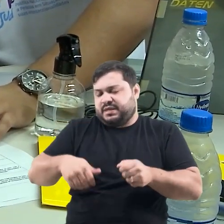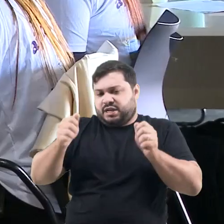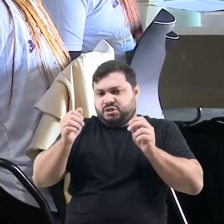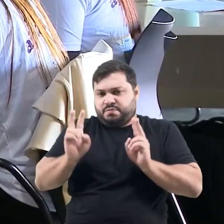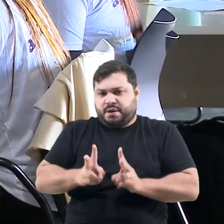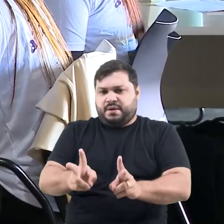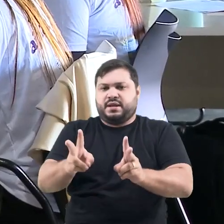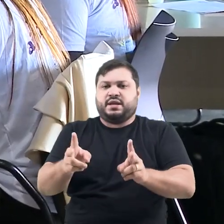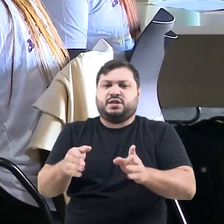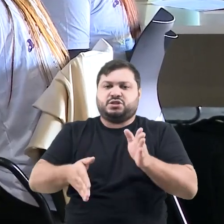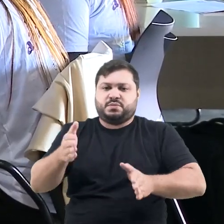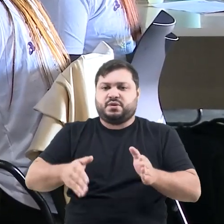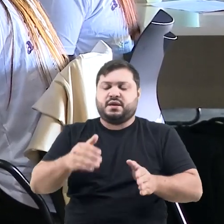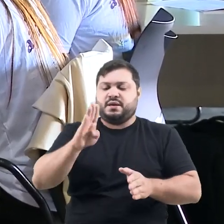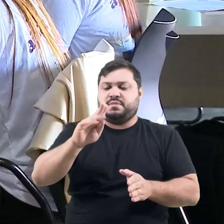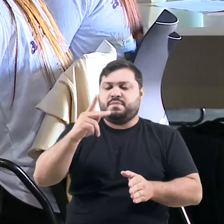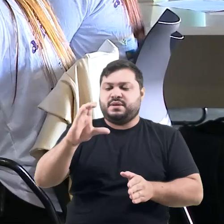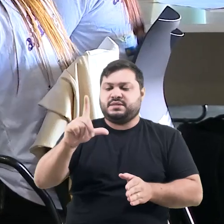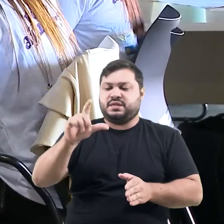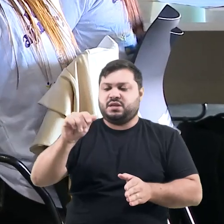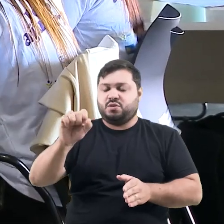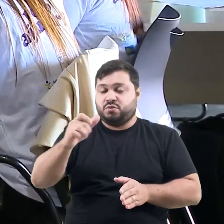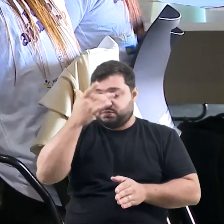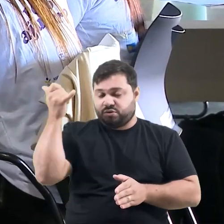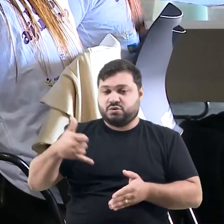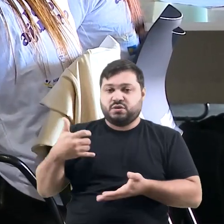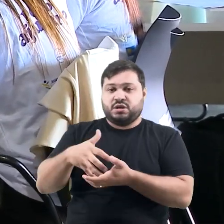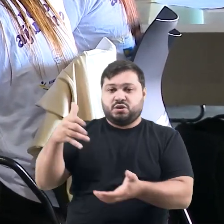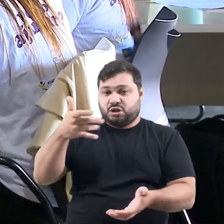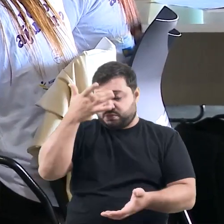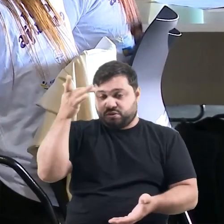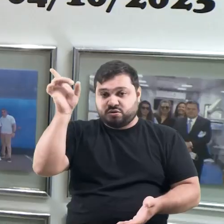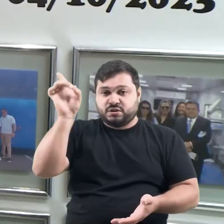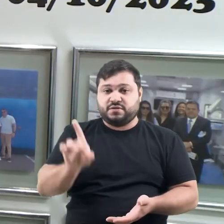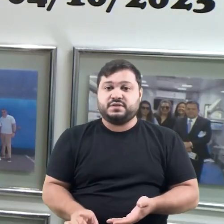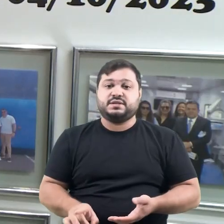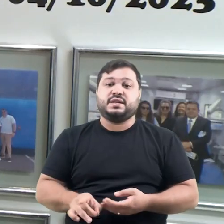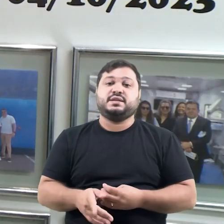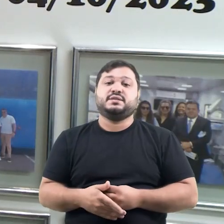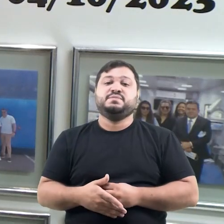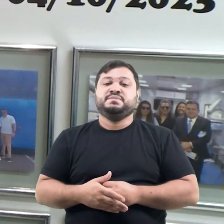temporário, BPC LOAS, pessoa idosa, pessoa com deficiência,